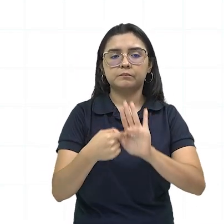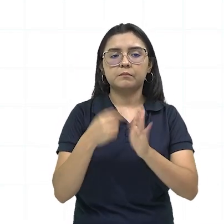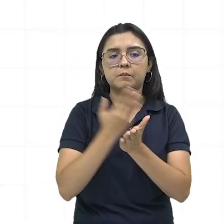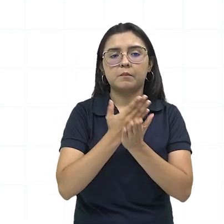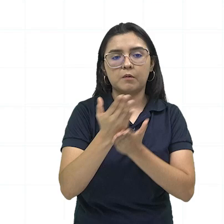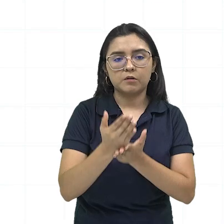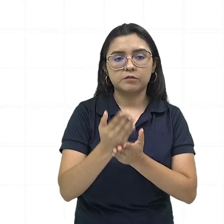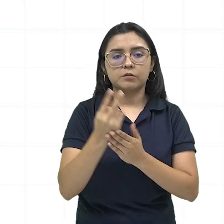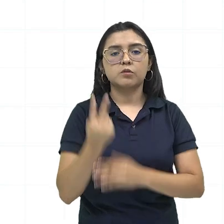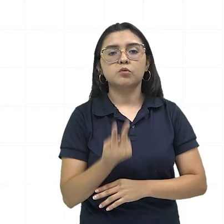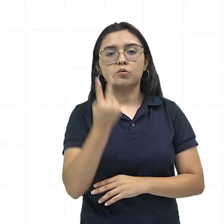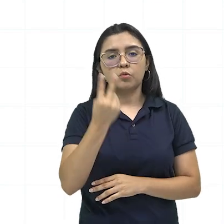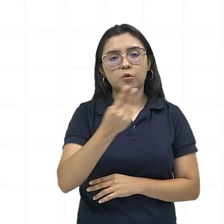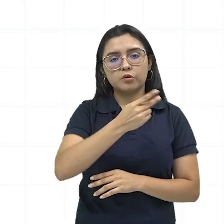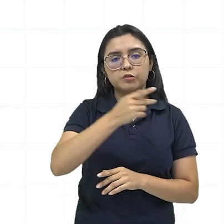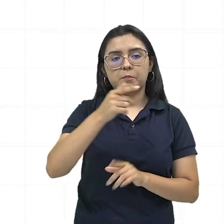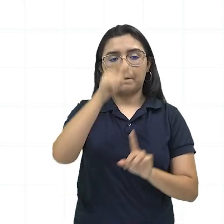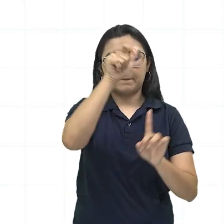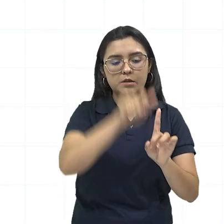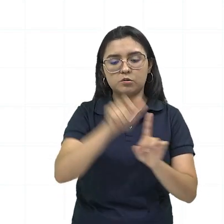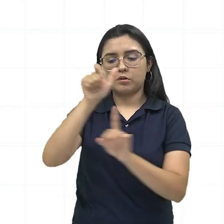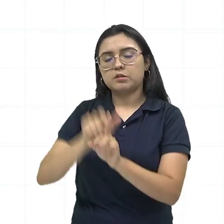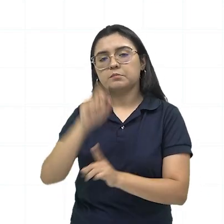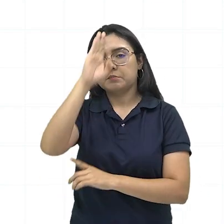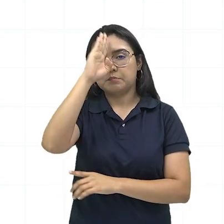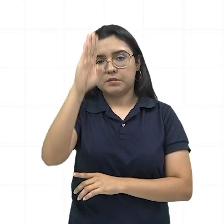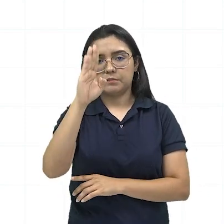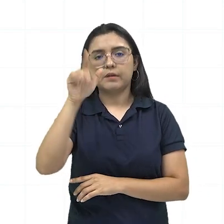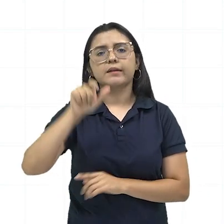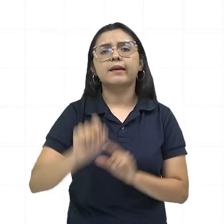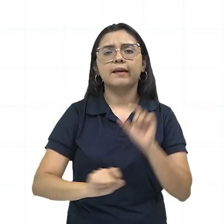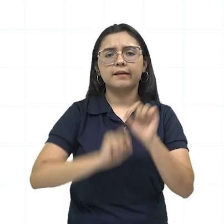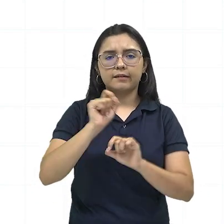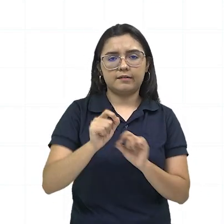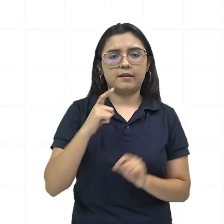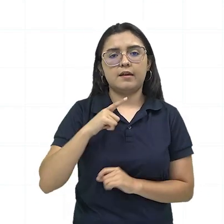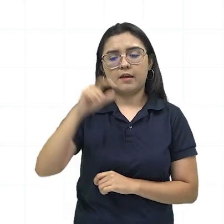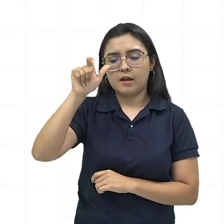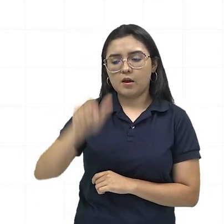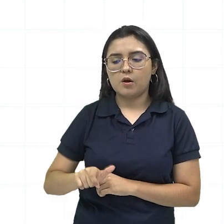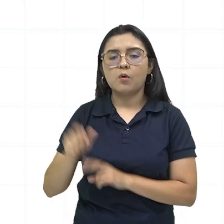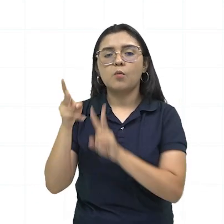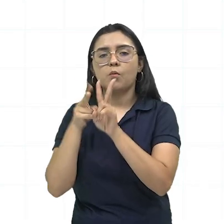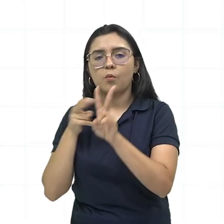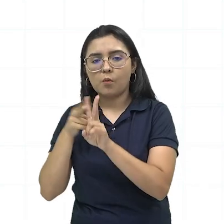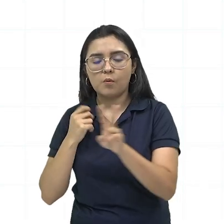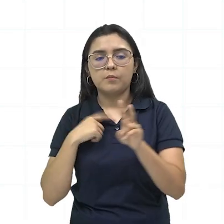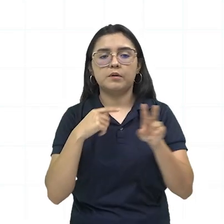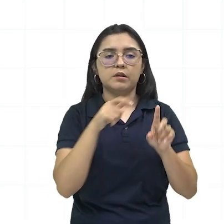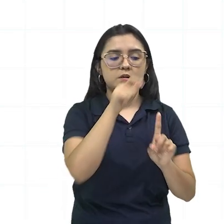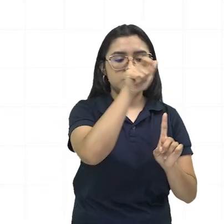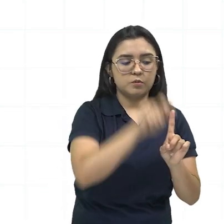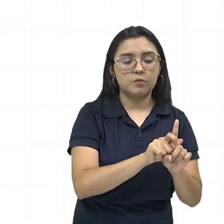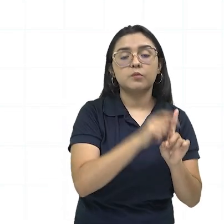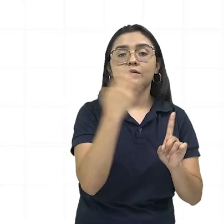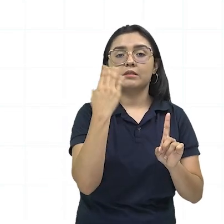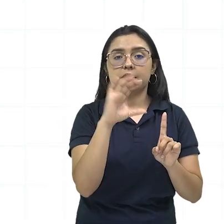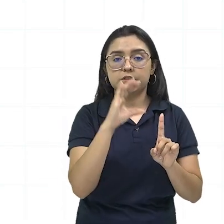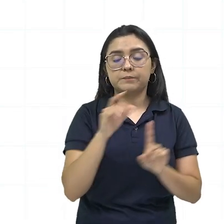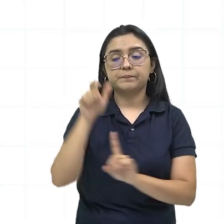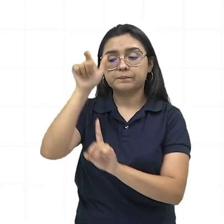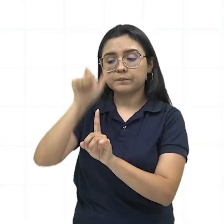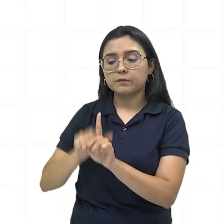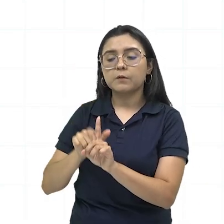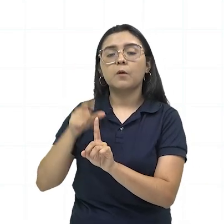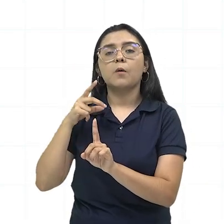introduz 2 personagens principais, que a gente já sabe que quem é o pajé e o cientista, certo? O